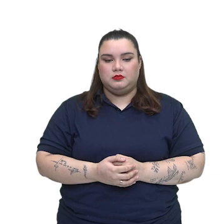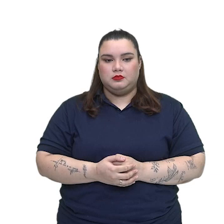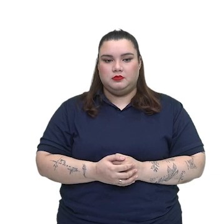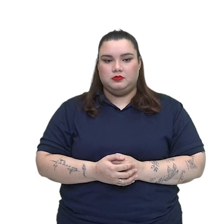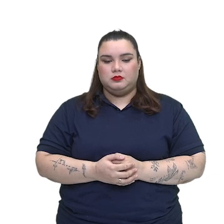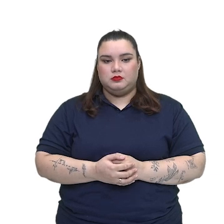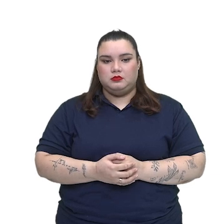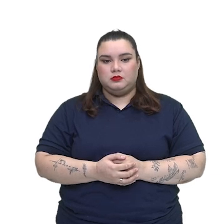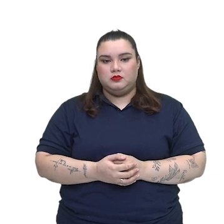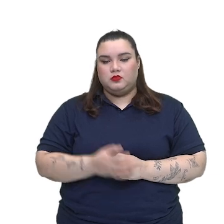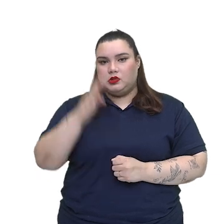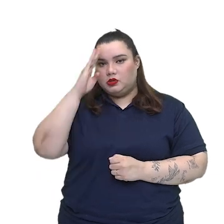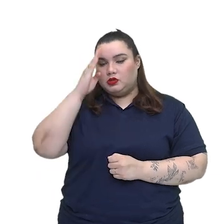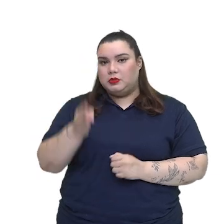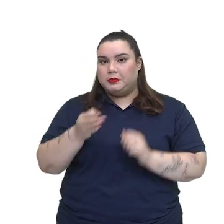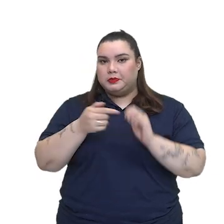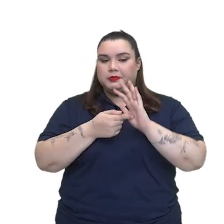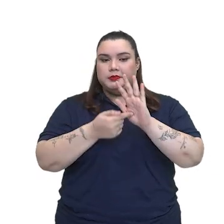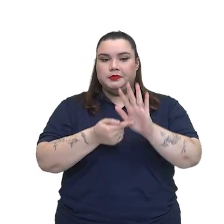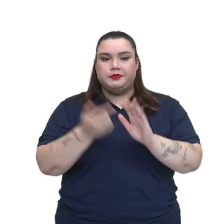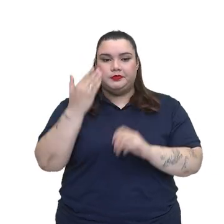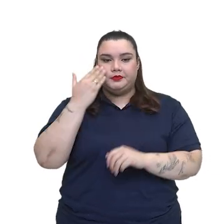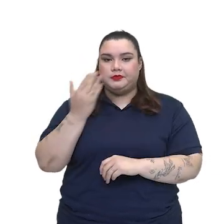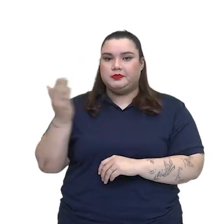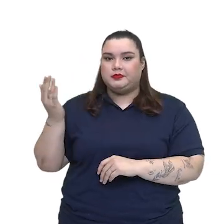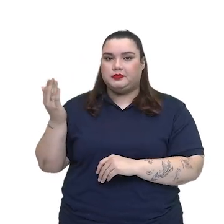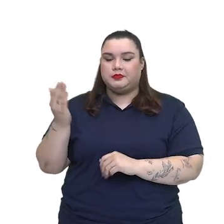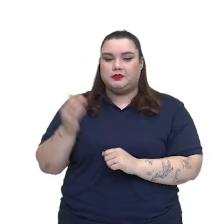Vou fazer aqui direto.